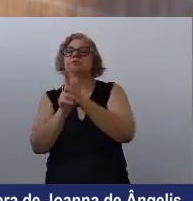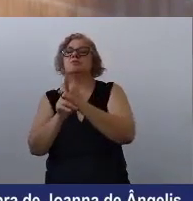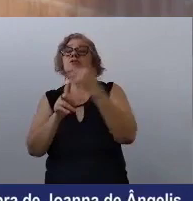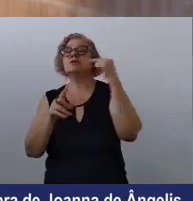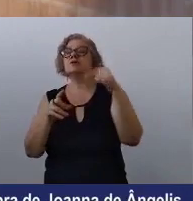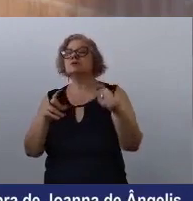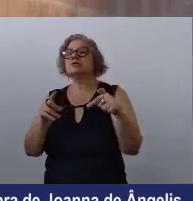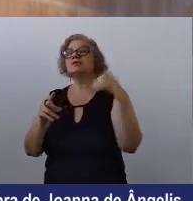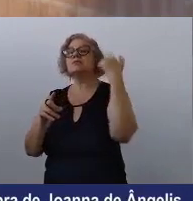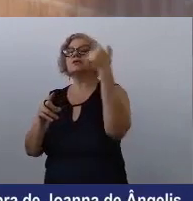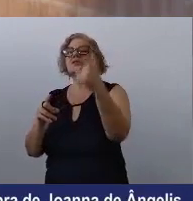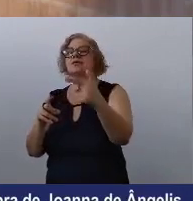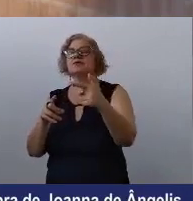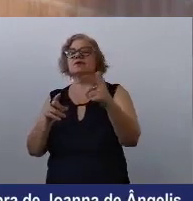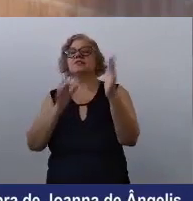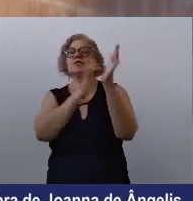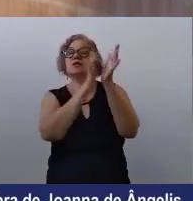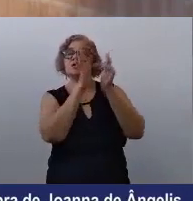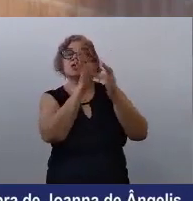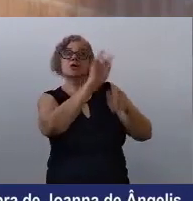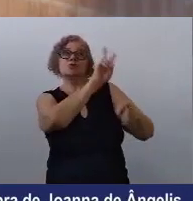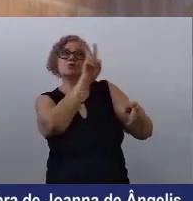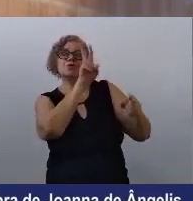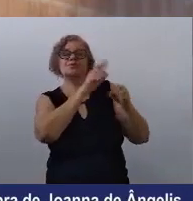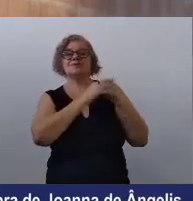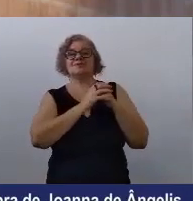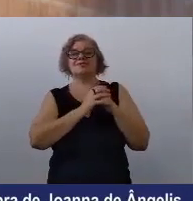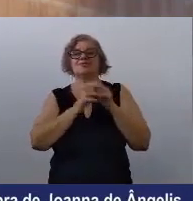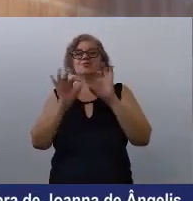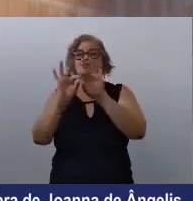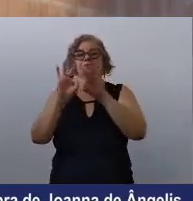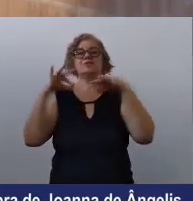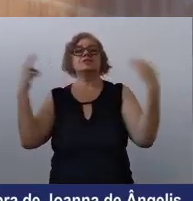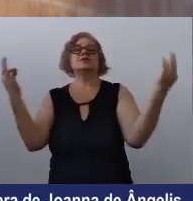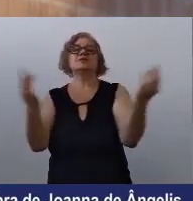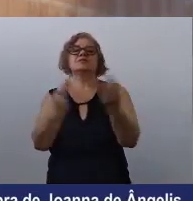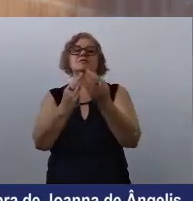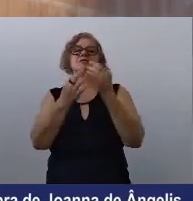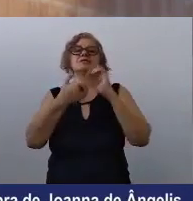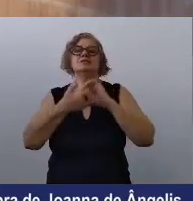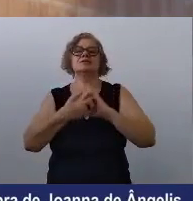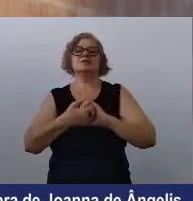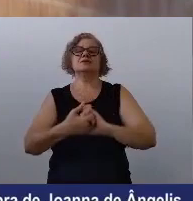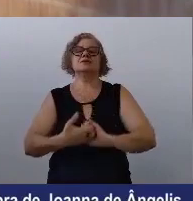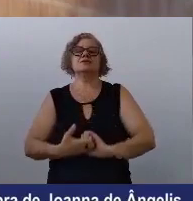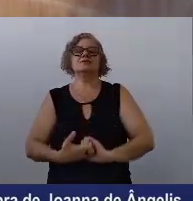semana reunidos em nome de Jesus. Que assim seja, graças a Deus.